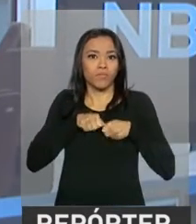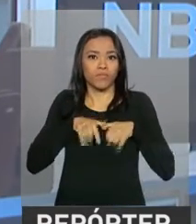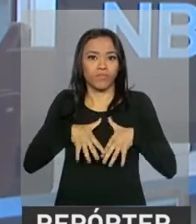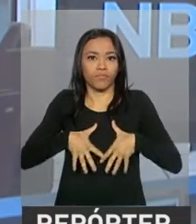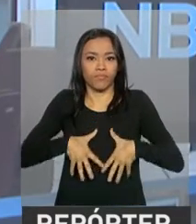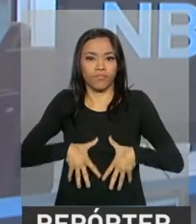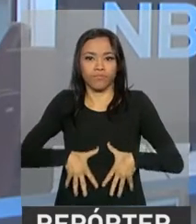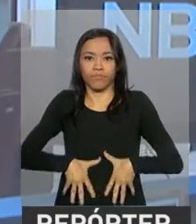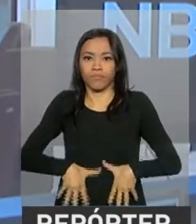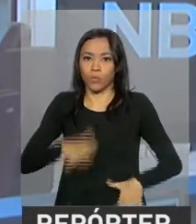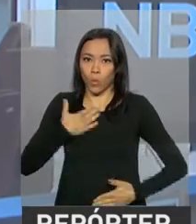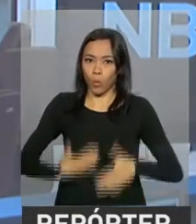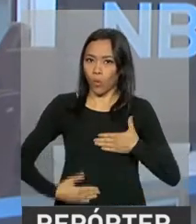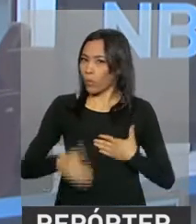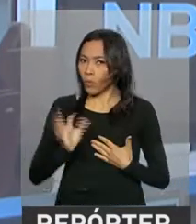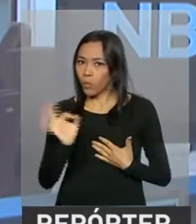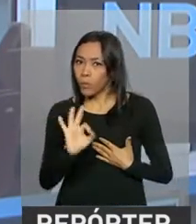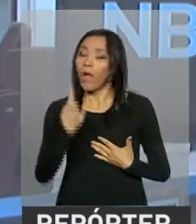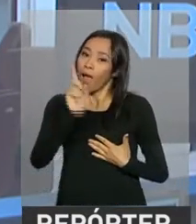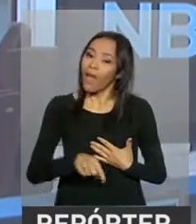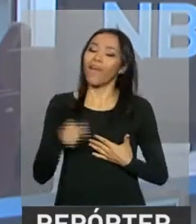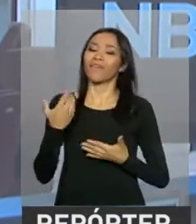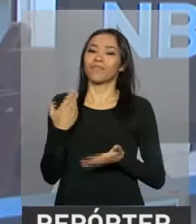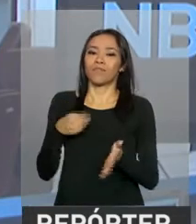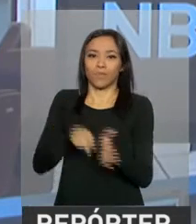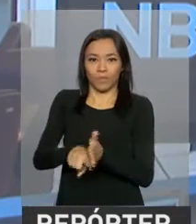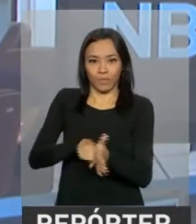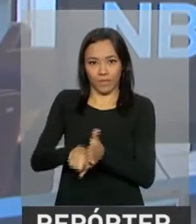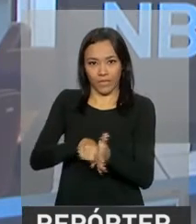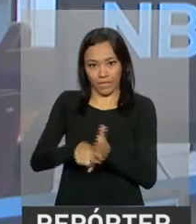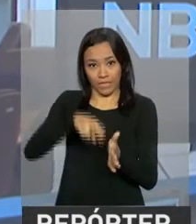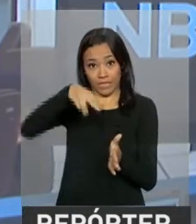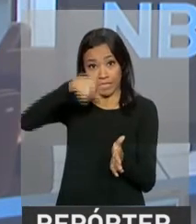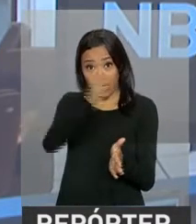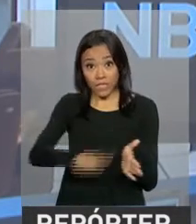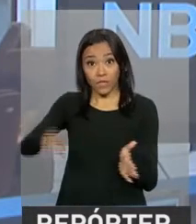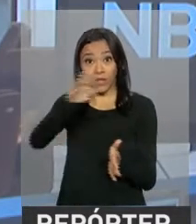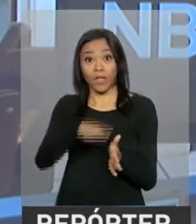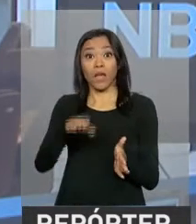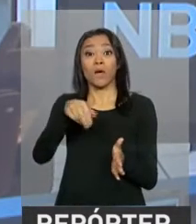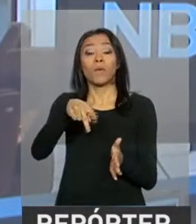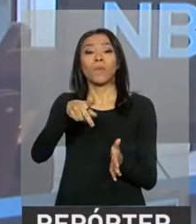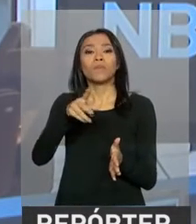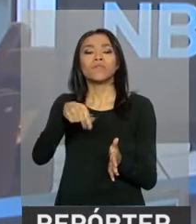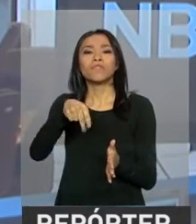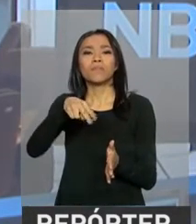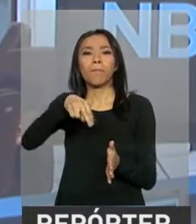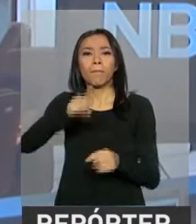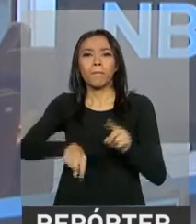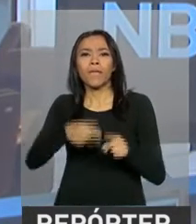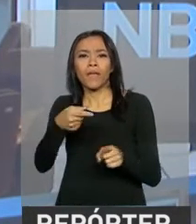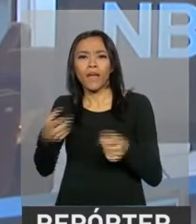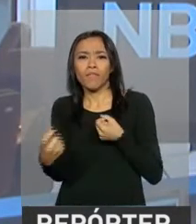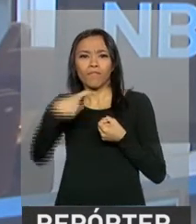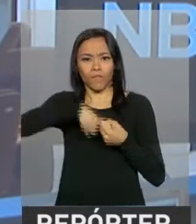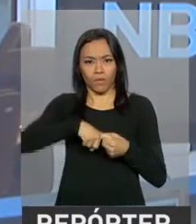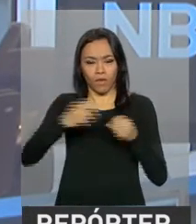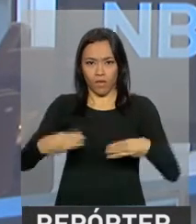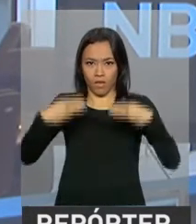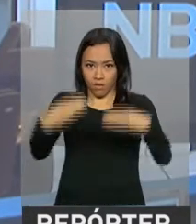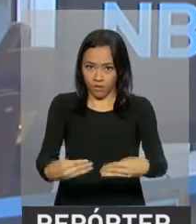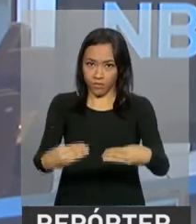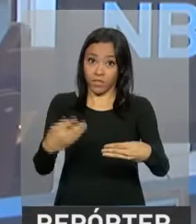pelo organismo o estudo é do centro nacional de pesquisa em energia e materiais que é vinculado ao ministério